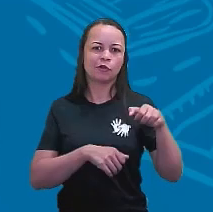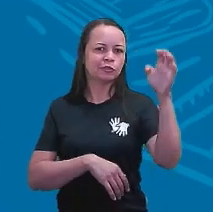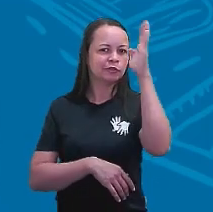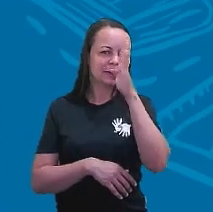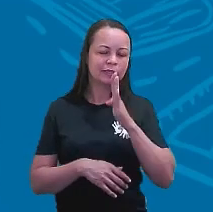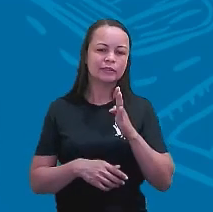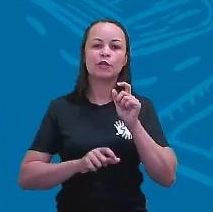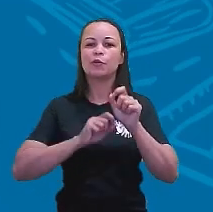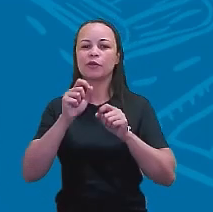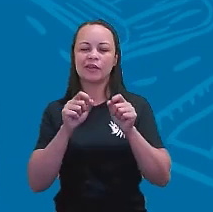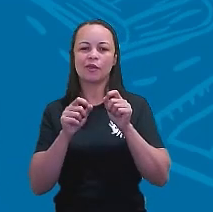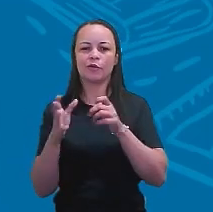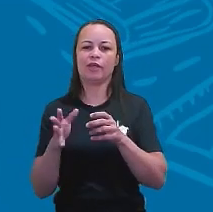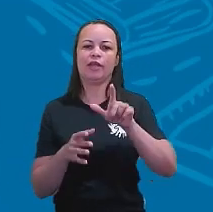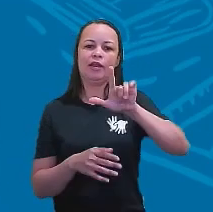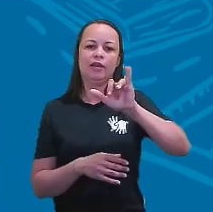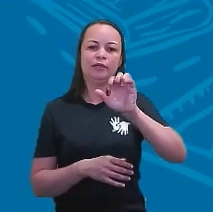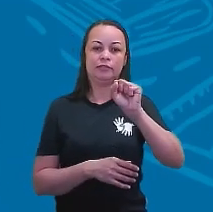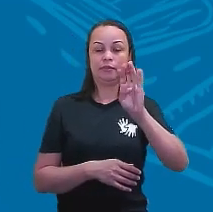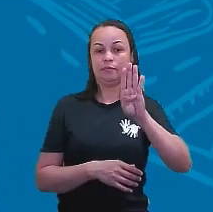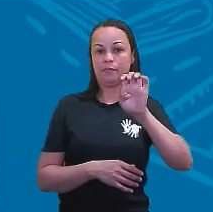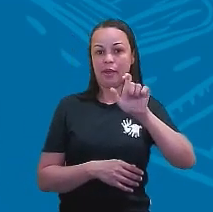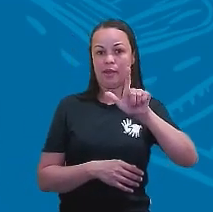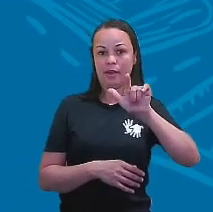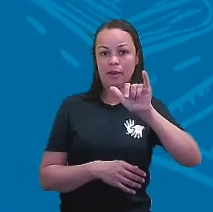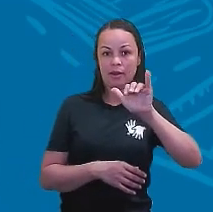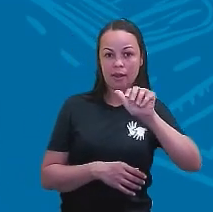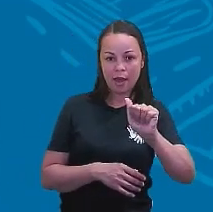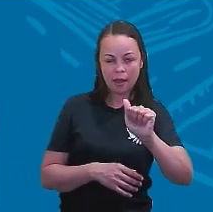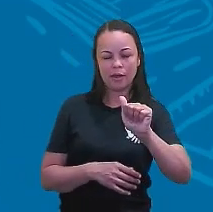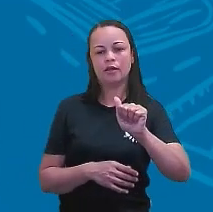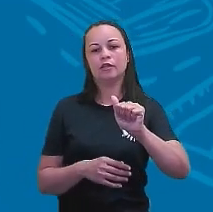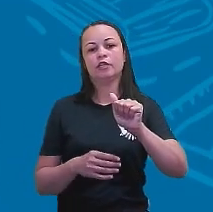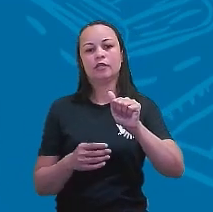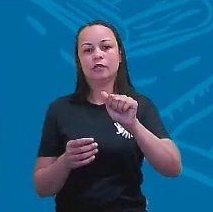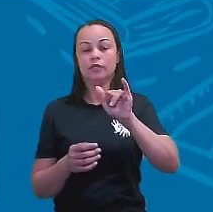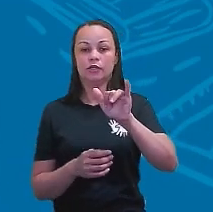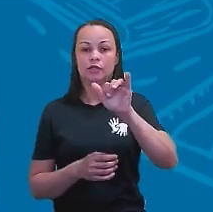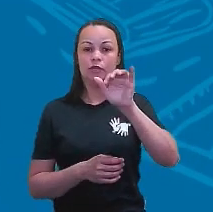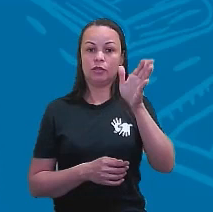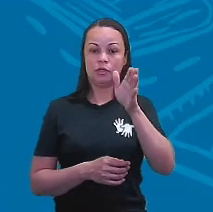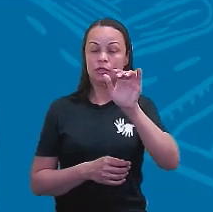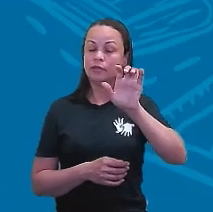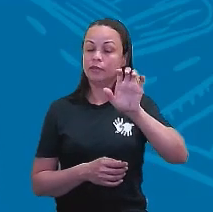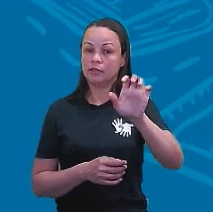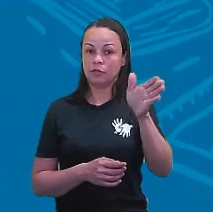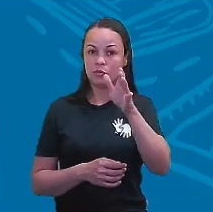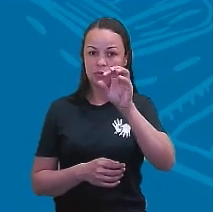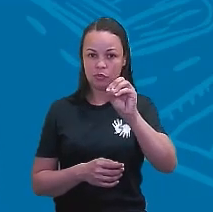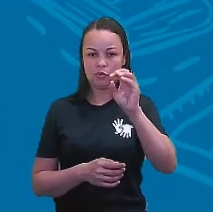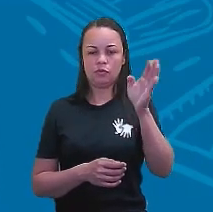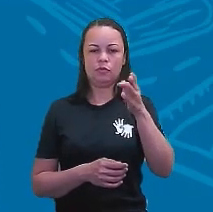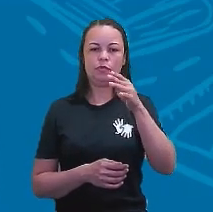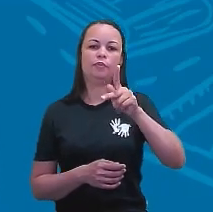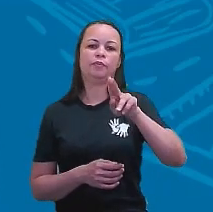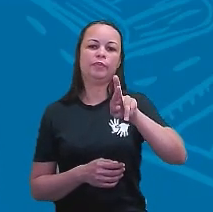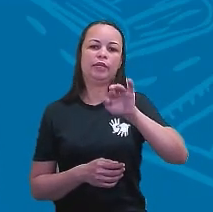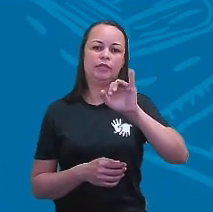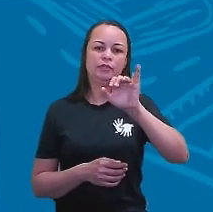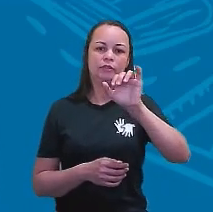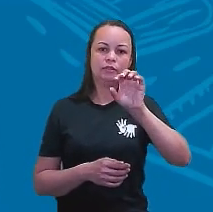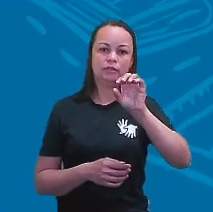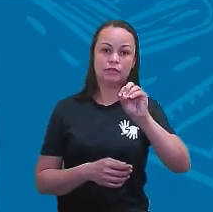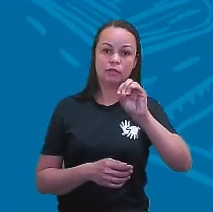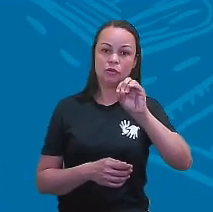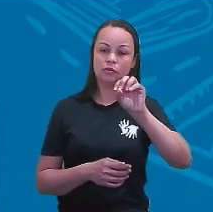Lisbela e o Prisioneiro. Quem nunca leu esse livro, tá? Quem nunca também assistiu